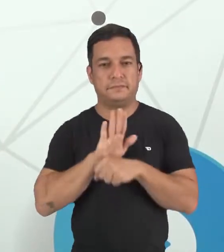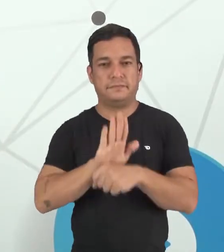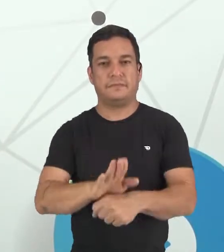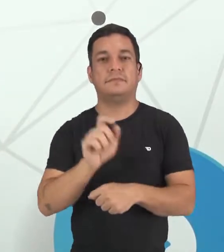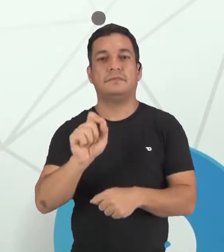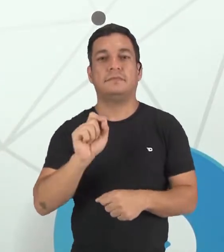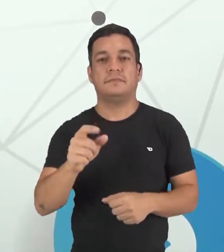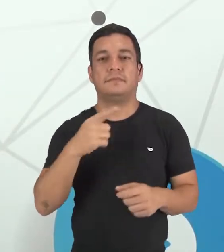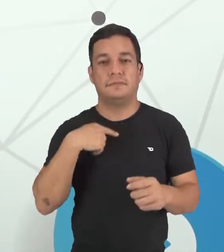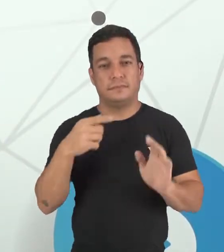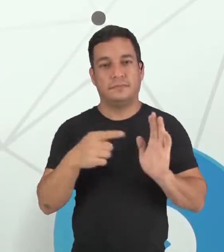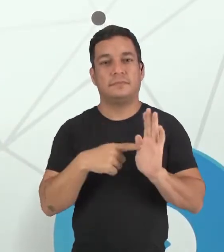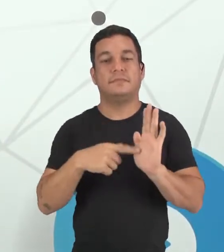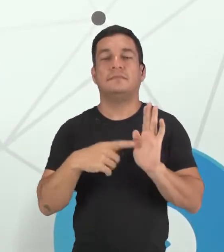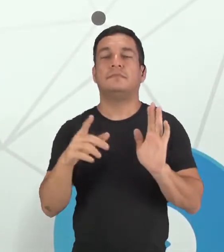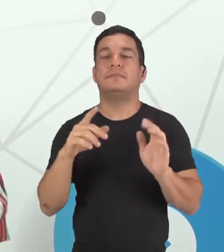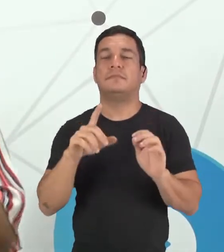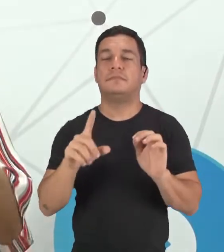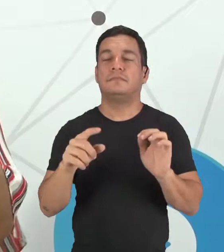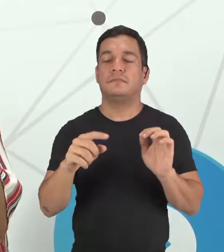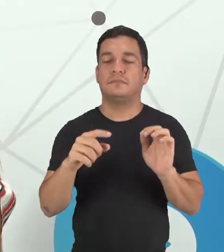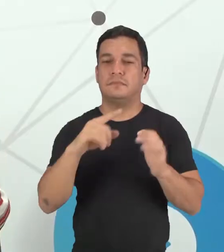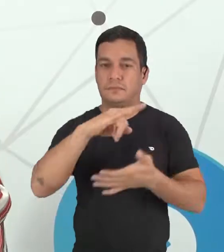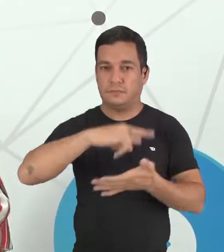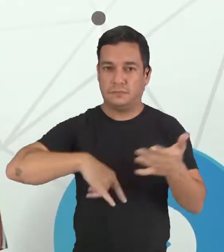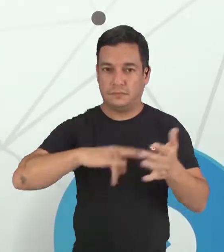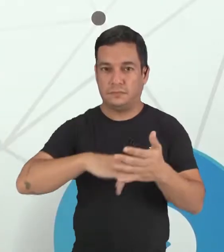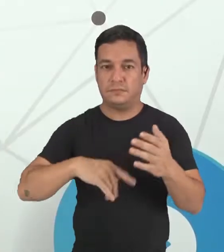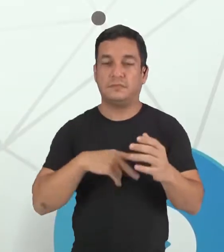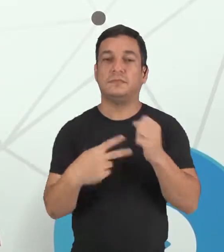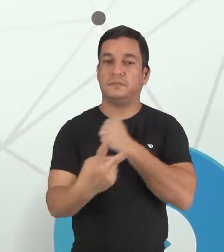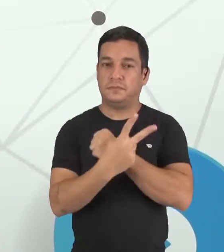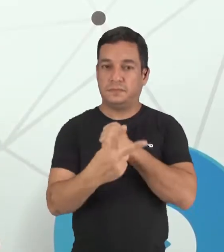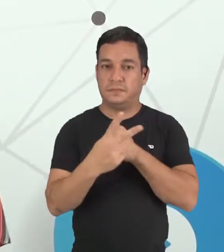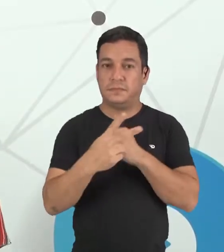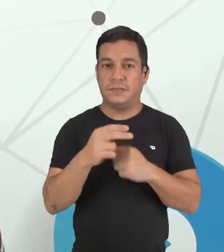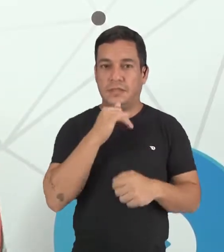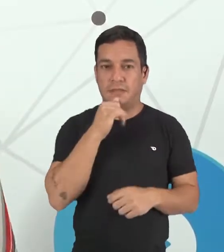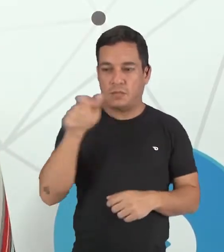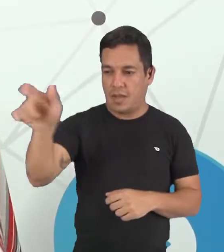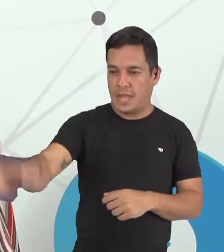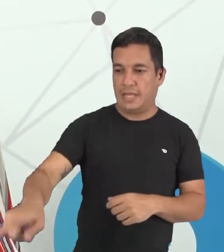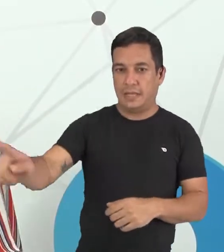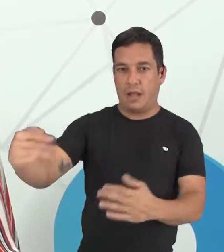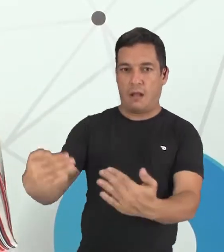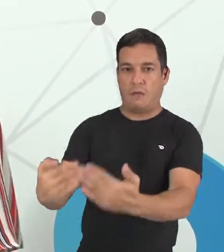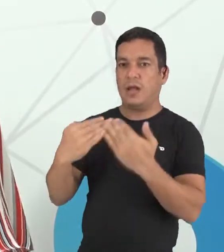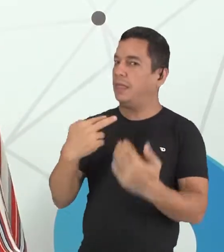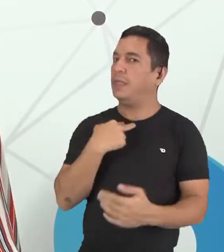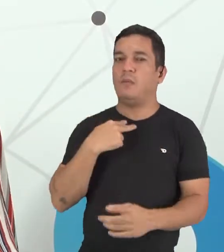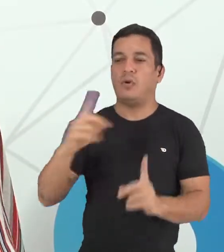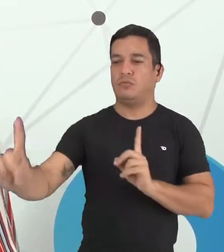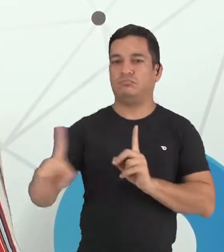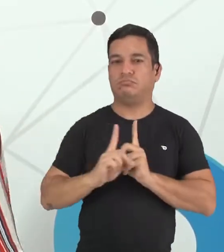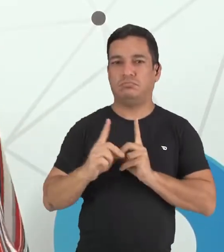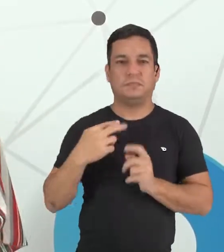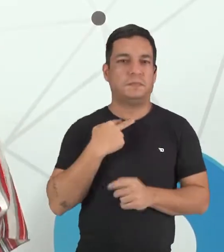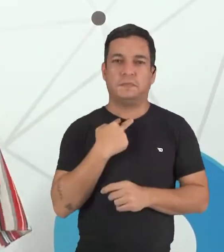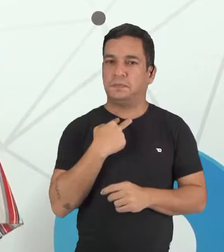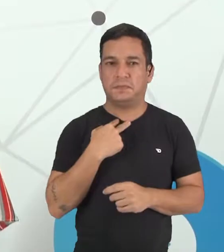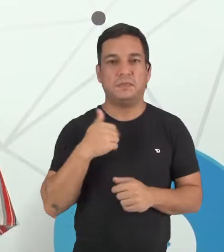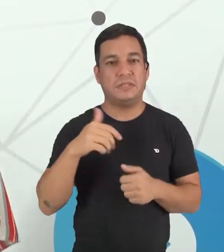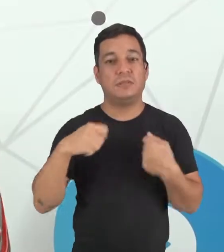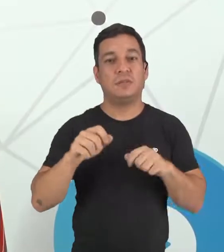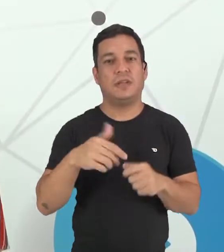com o deferimento de medida protetiva, que é aquela em que o autor de violência não pode se aproximar da vítima, mais ou menos aí no raio